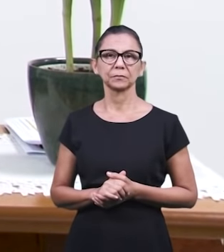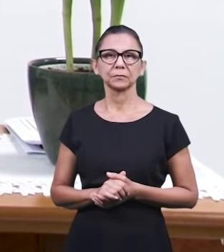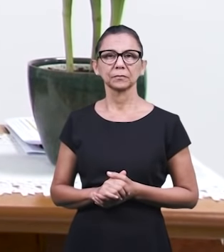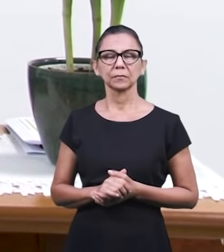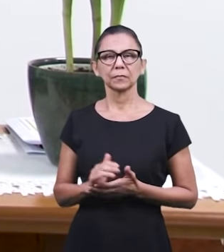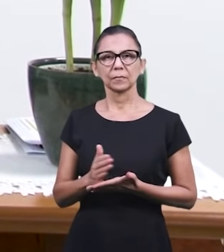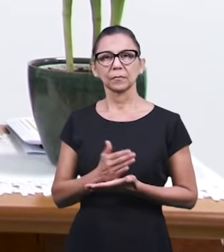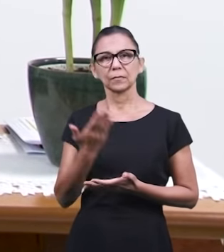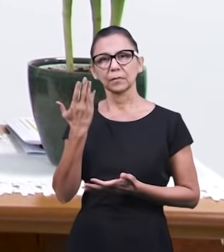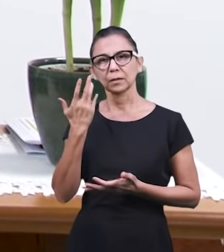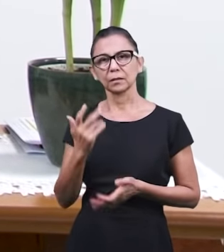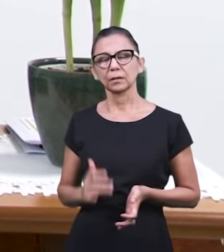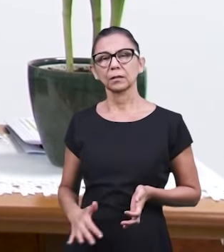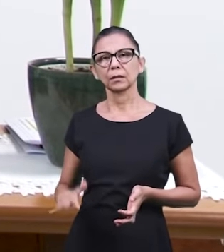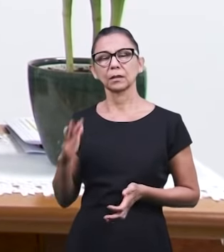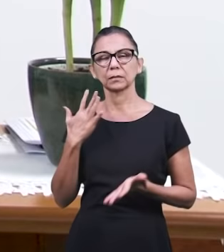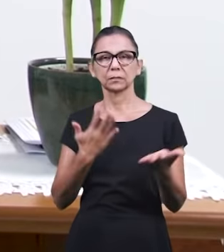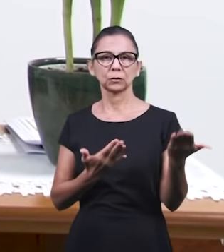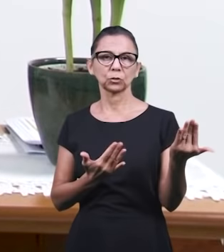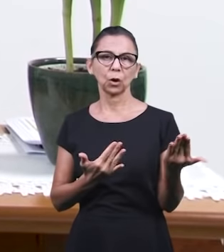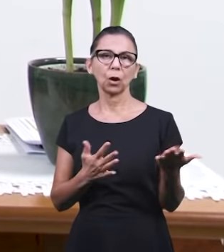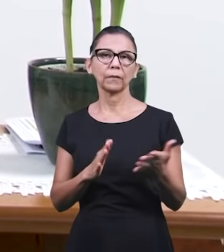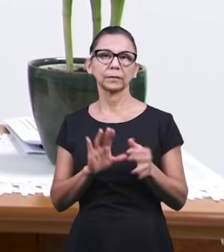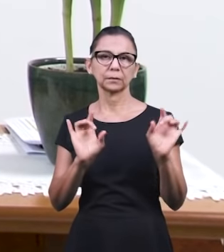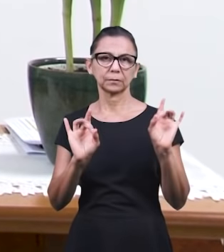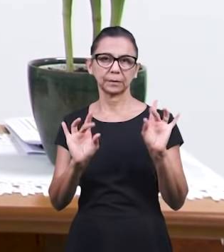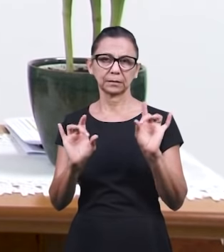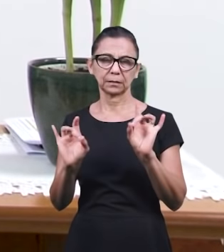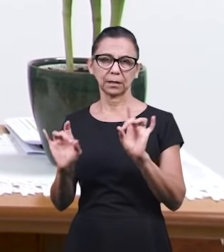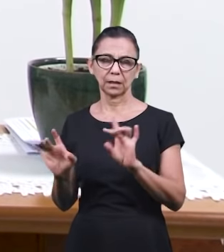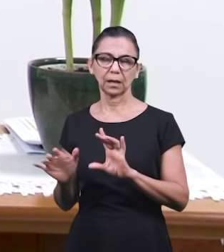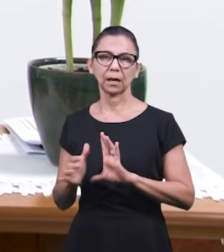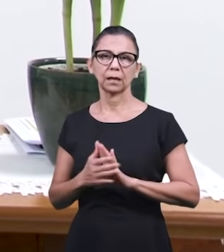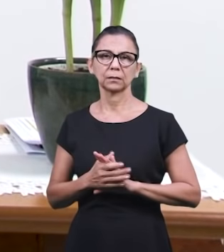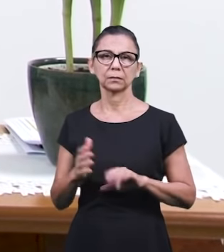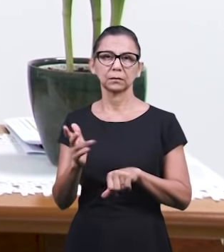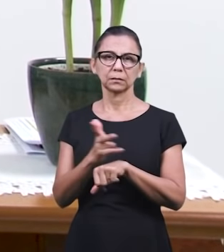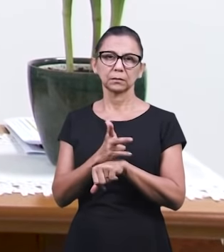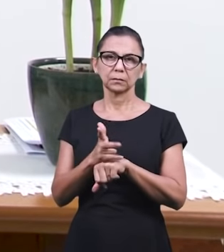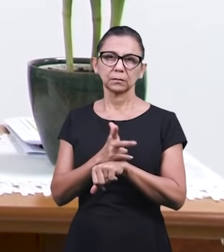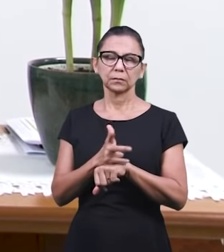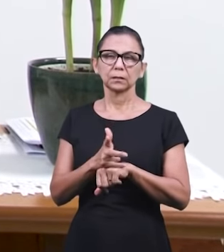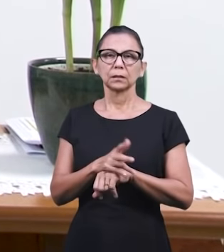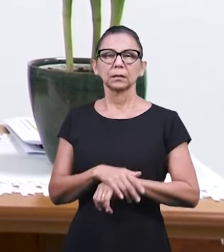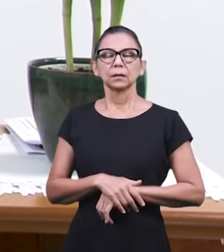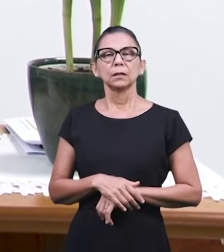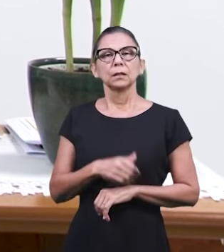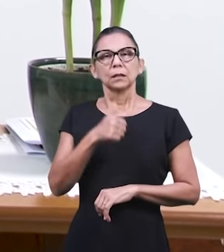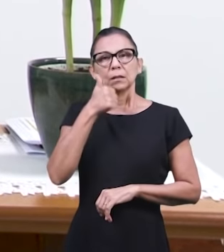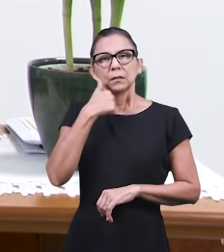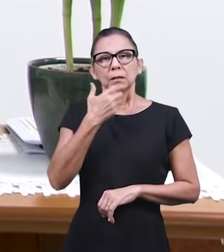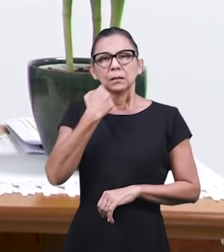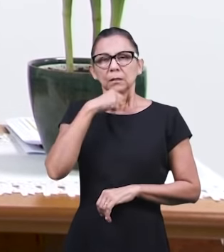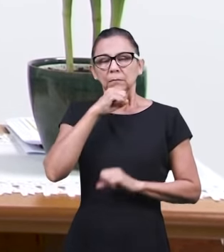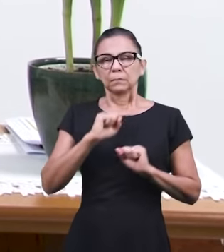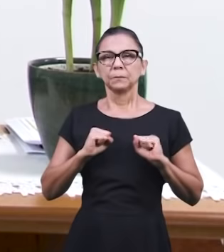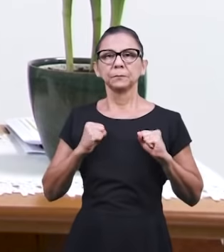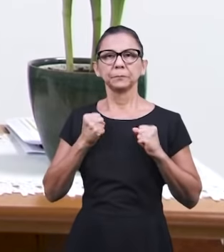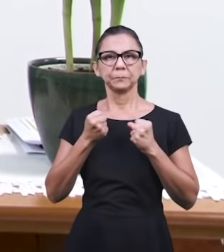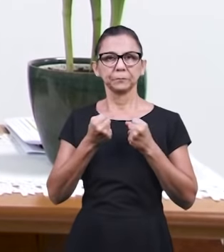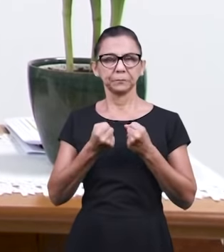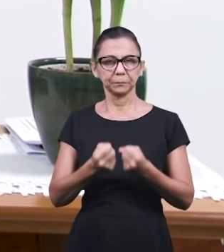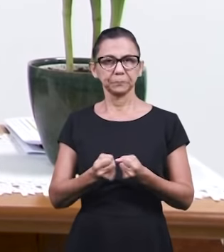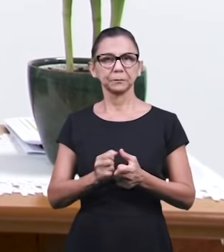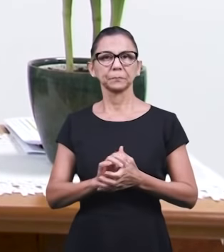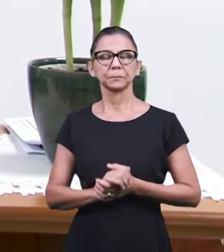semana. Algumas crianças, alguns jovens com necessidades especiais têm gravado seus vídeos, os pais têm se empenhado nesse trabalho, é